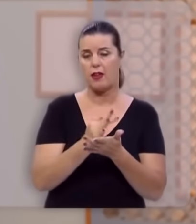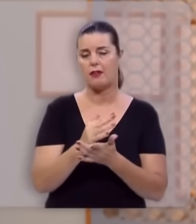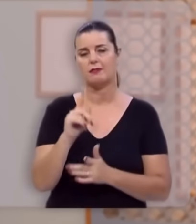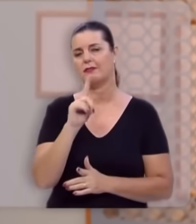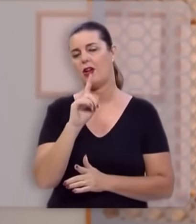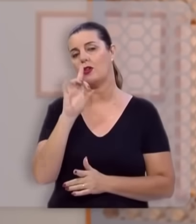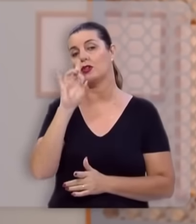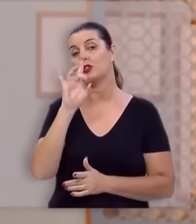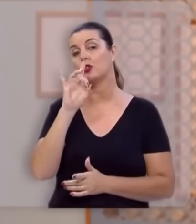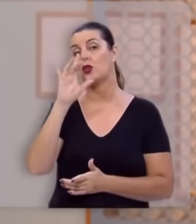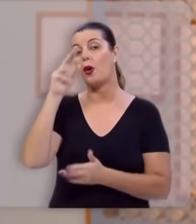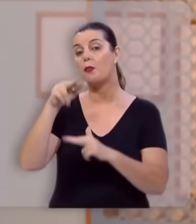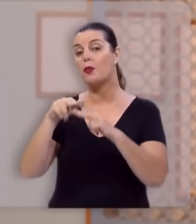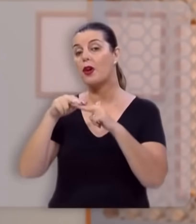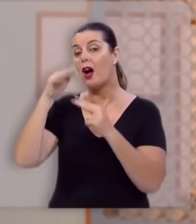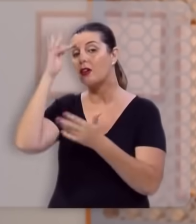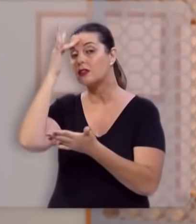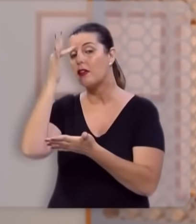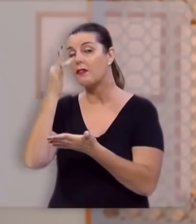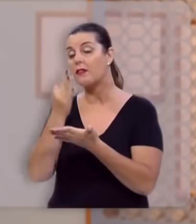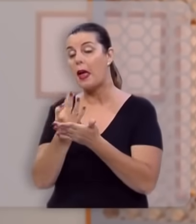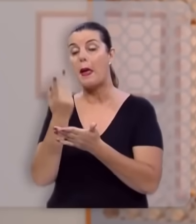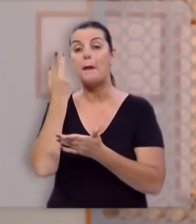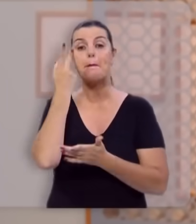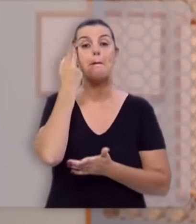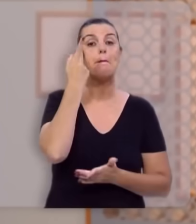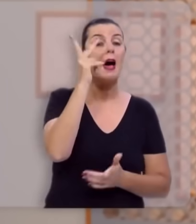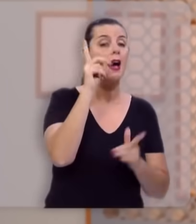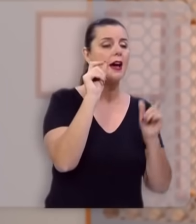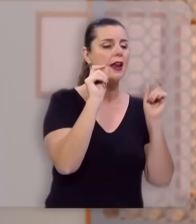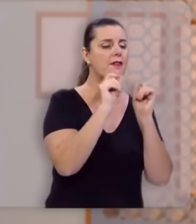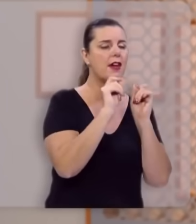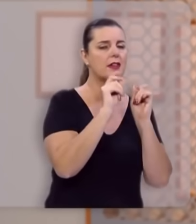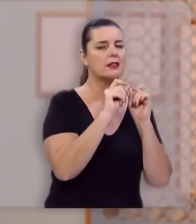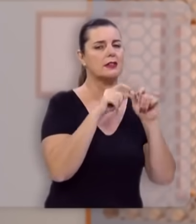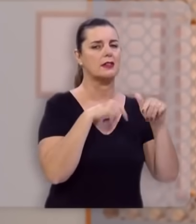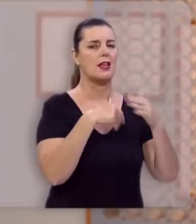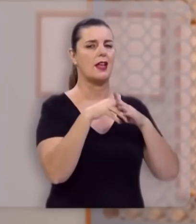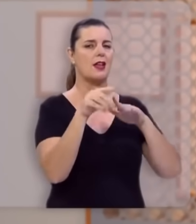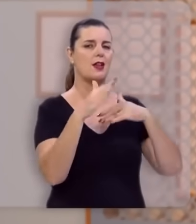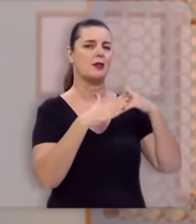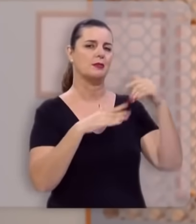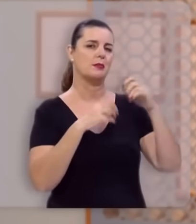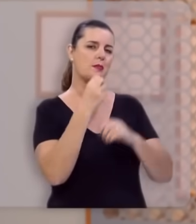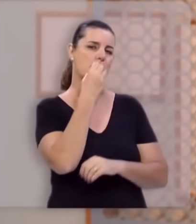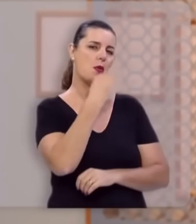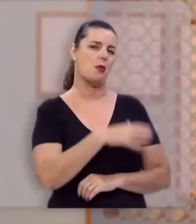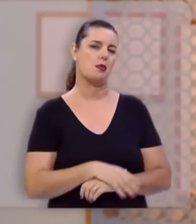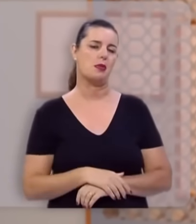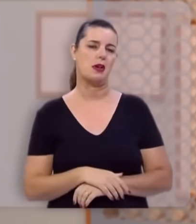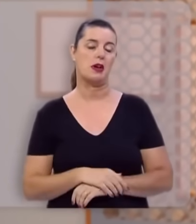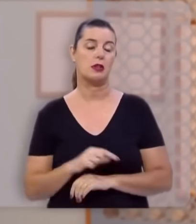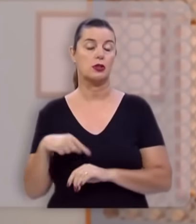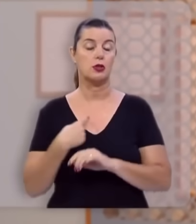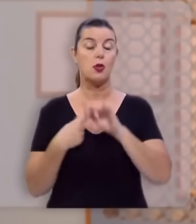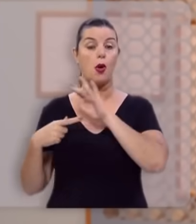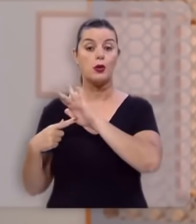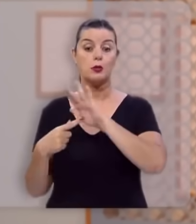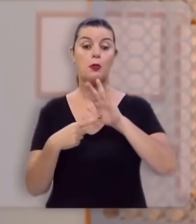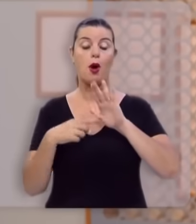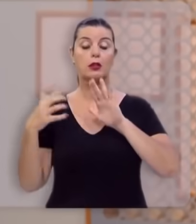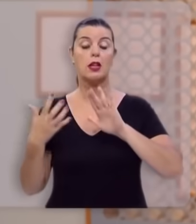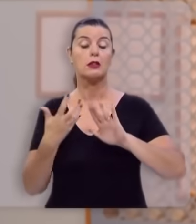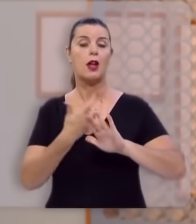De tal maneira que nós evidenciamos a